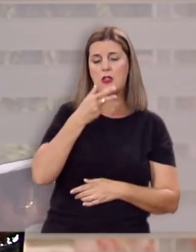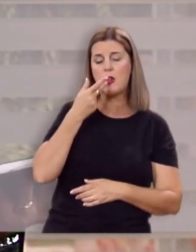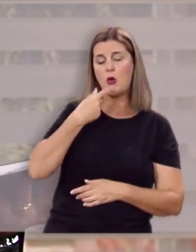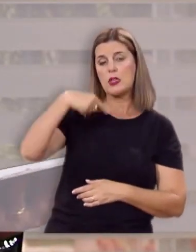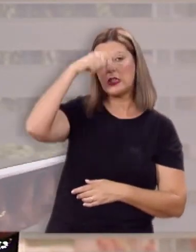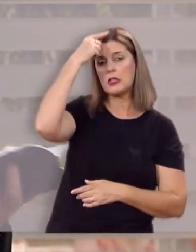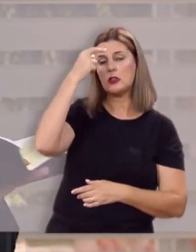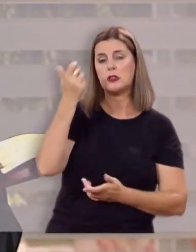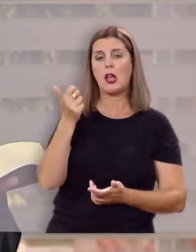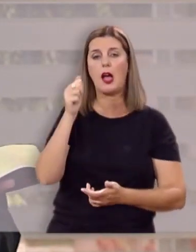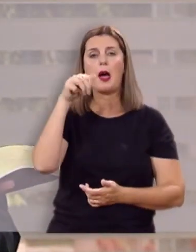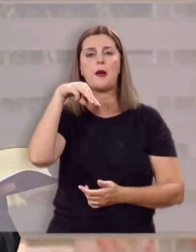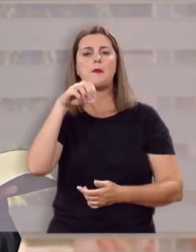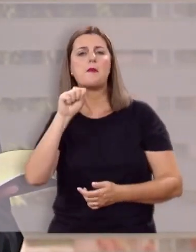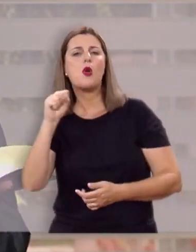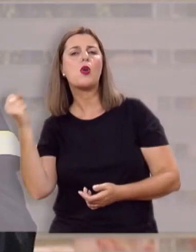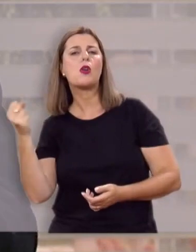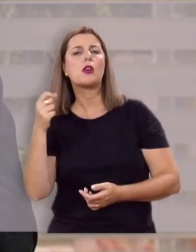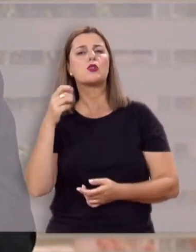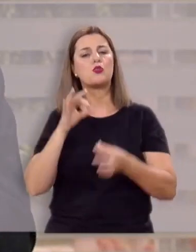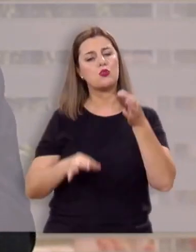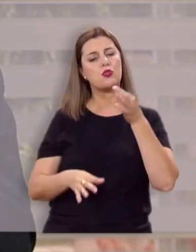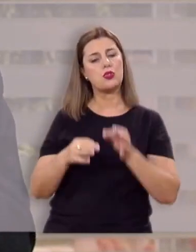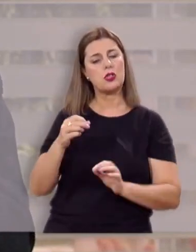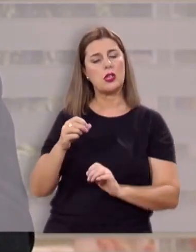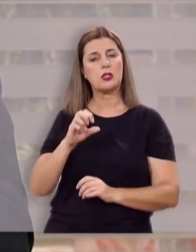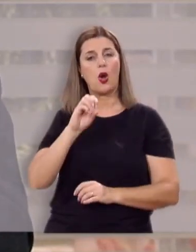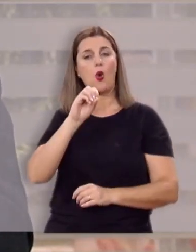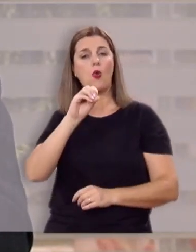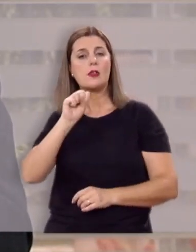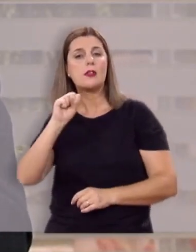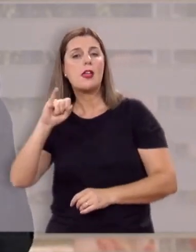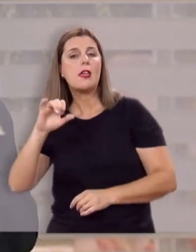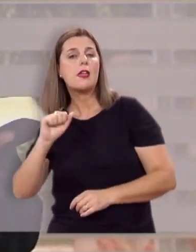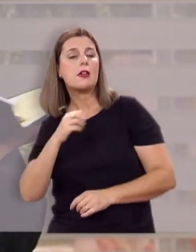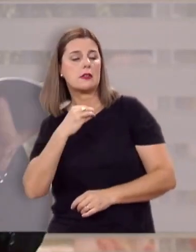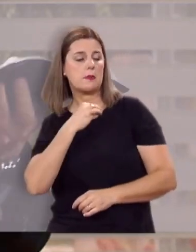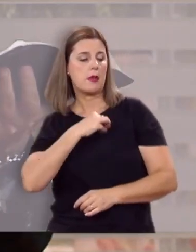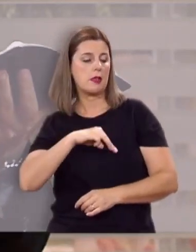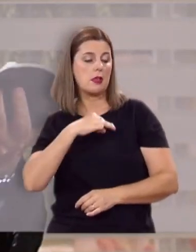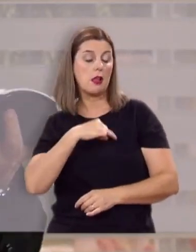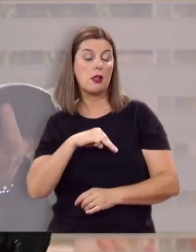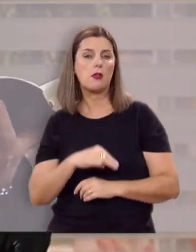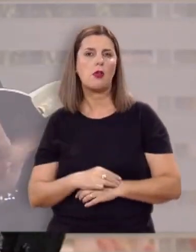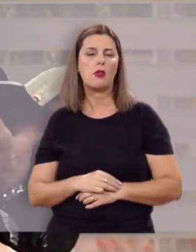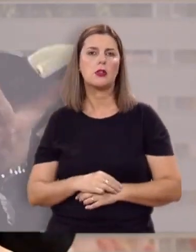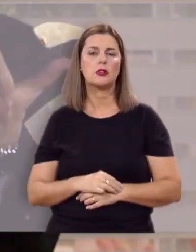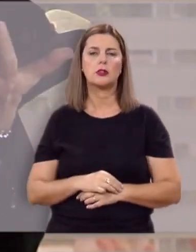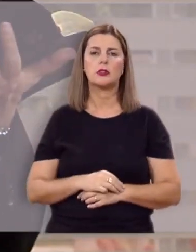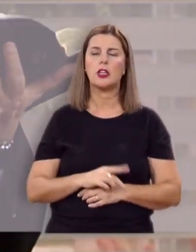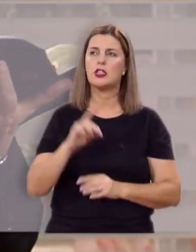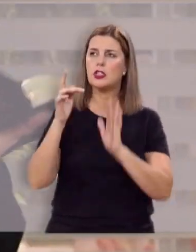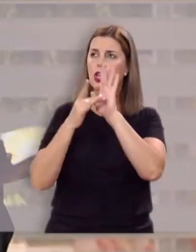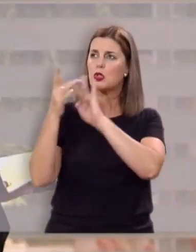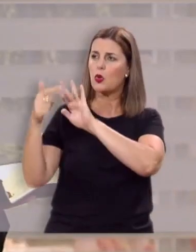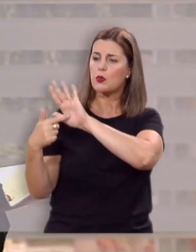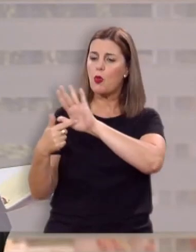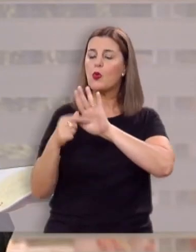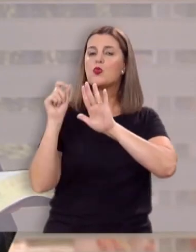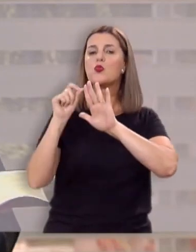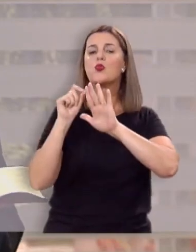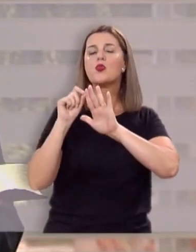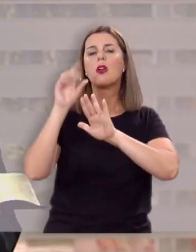enfatizou a santidade, Amós a justiça, Oséias a misericórdia. Mas quando Jesus veio, ele veio para revelar Deus. Sabe por